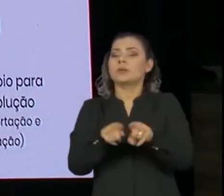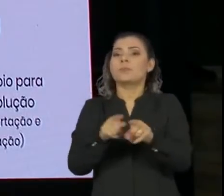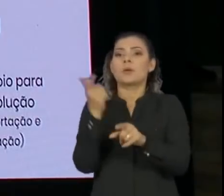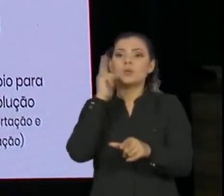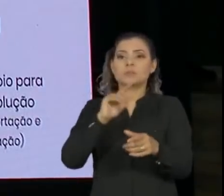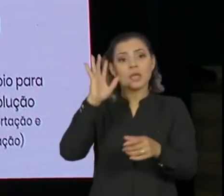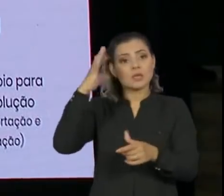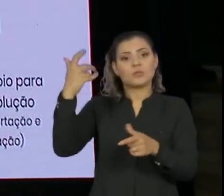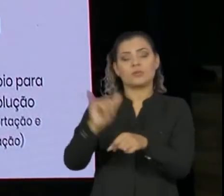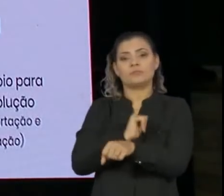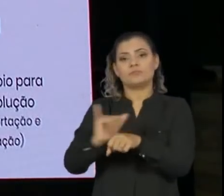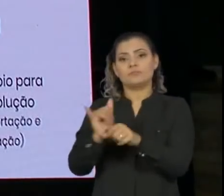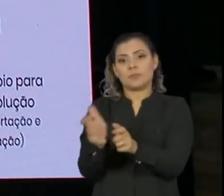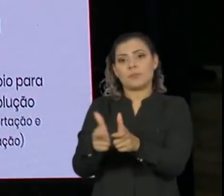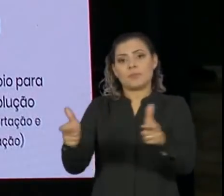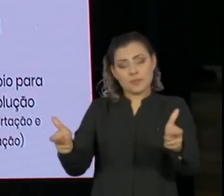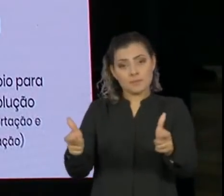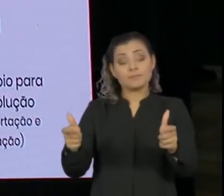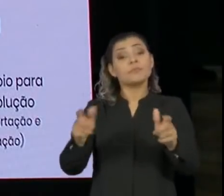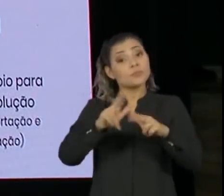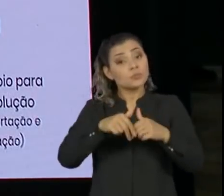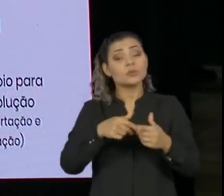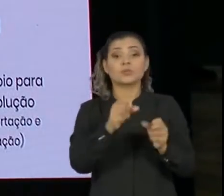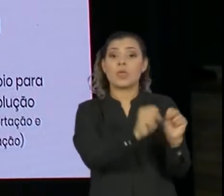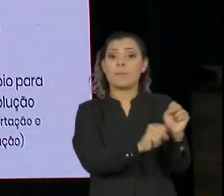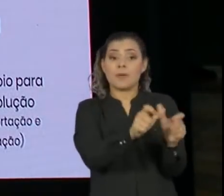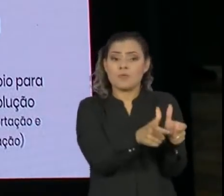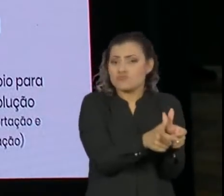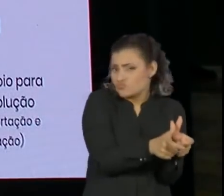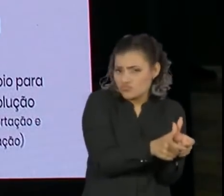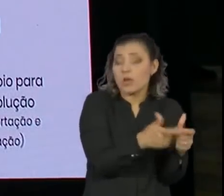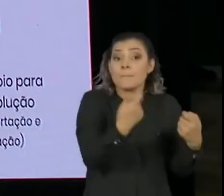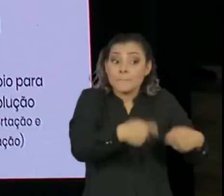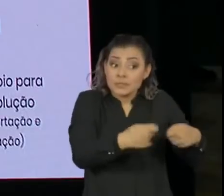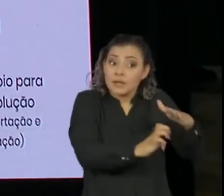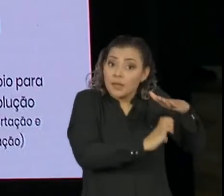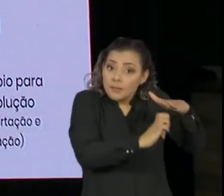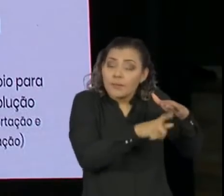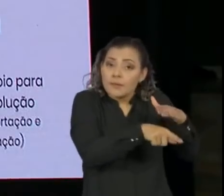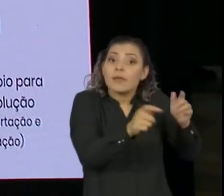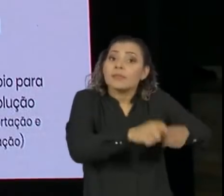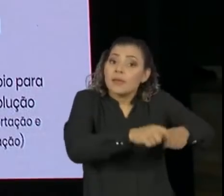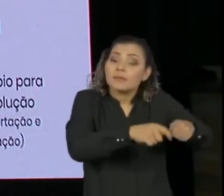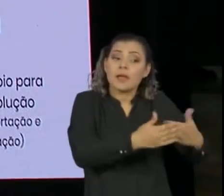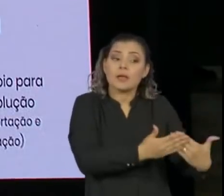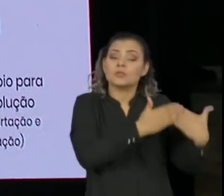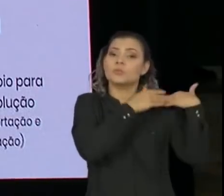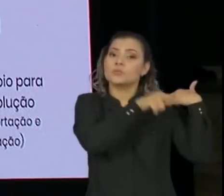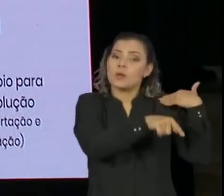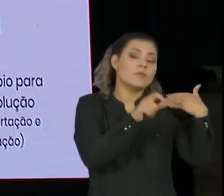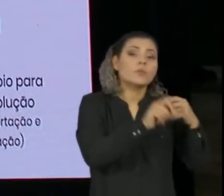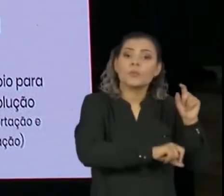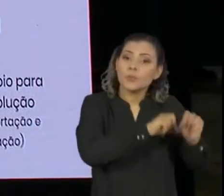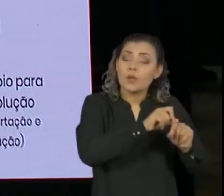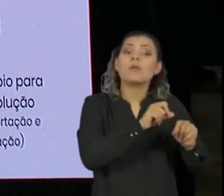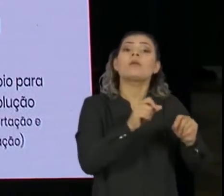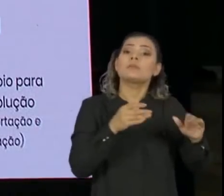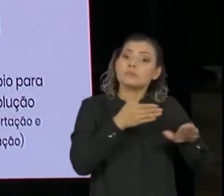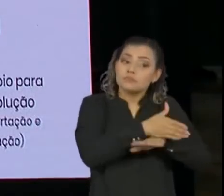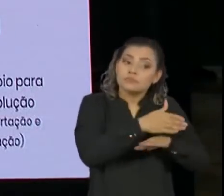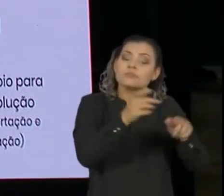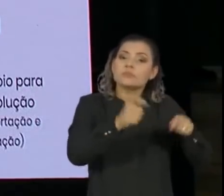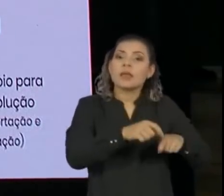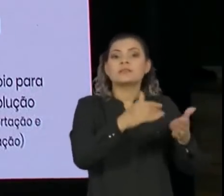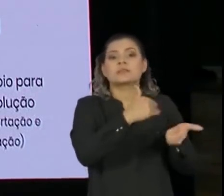da solução. As startups também que tiverem necessidade podem ficar incubadas fisicamente no nosso espaço